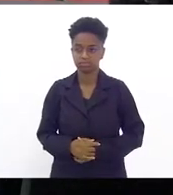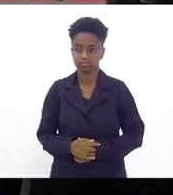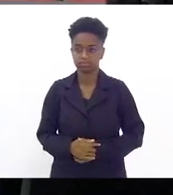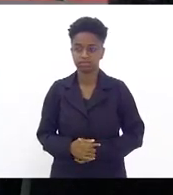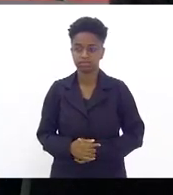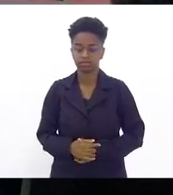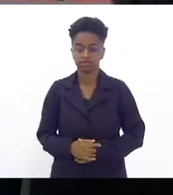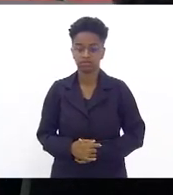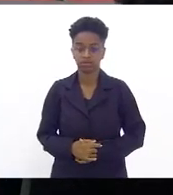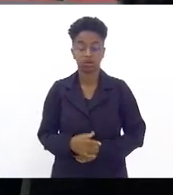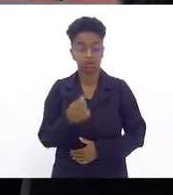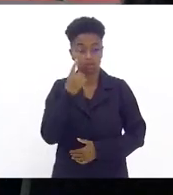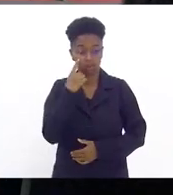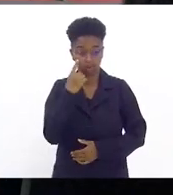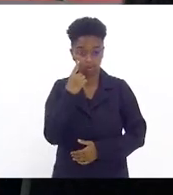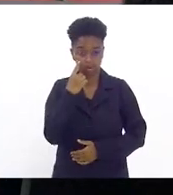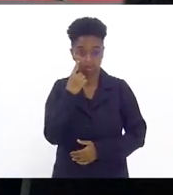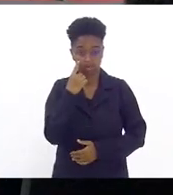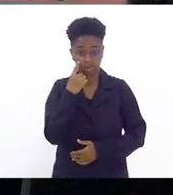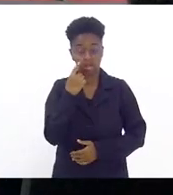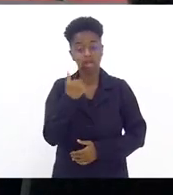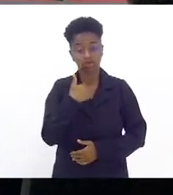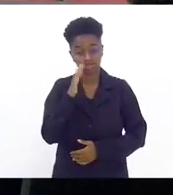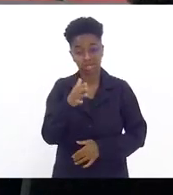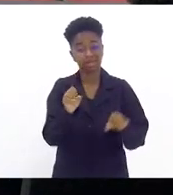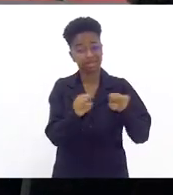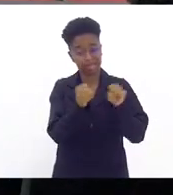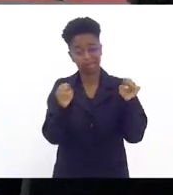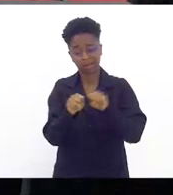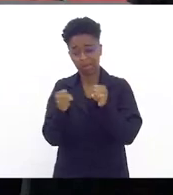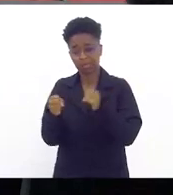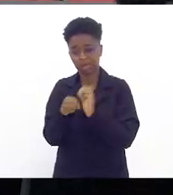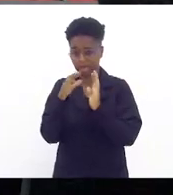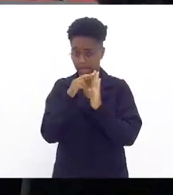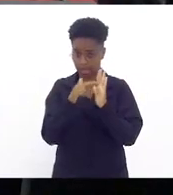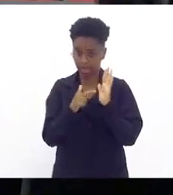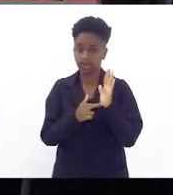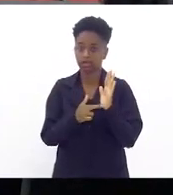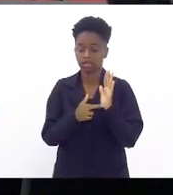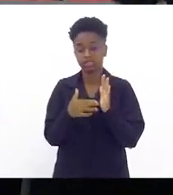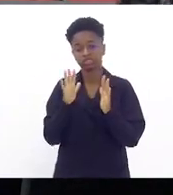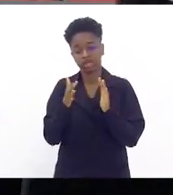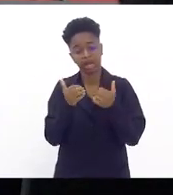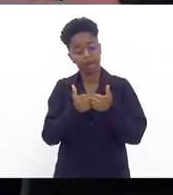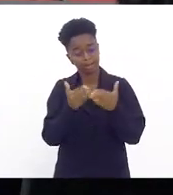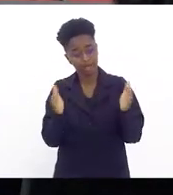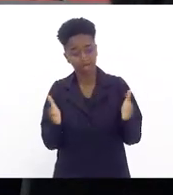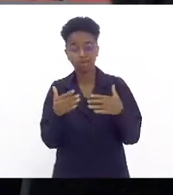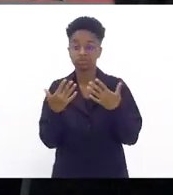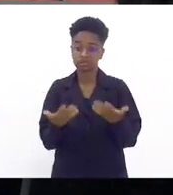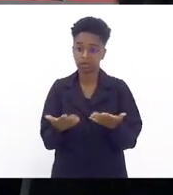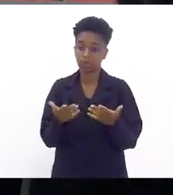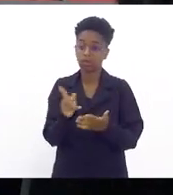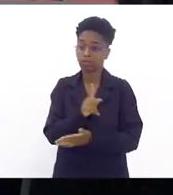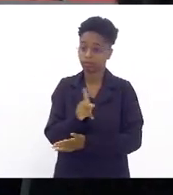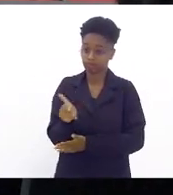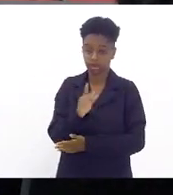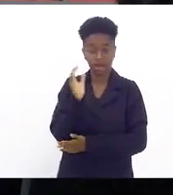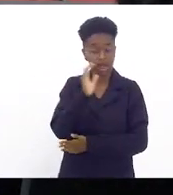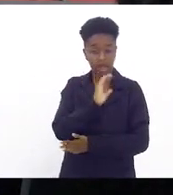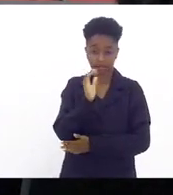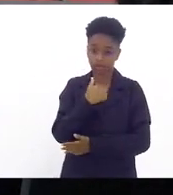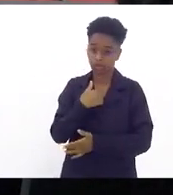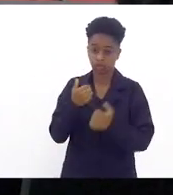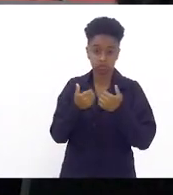gente olha assim ó porque eu já quebrei várias vezes aqui o método foi aberto então professora muito rápida